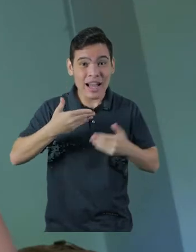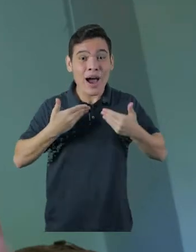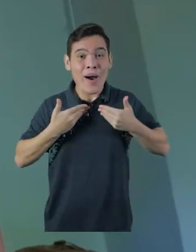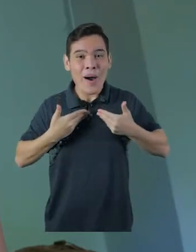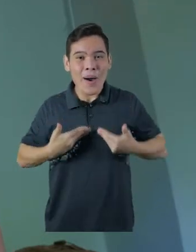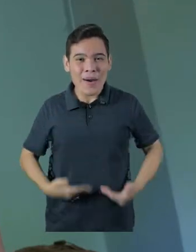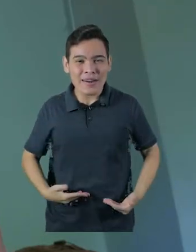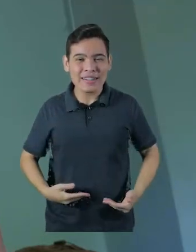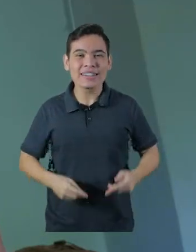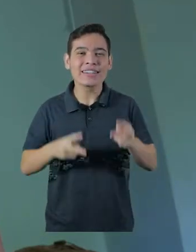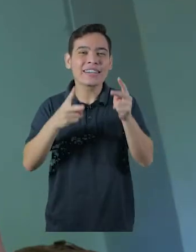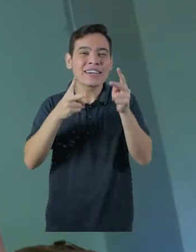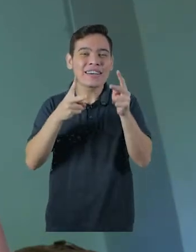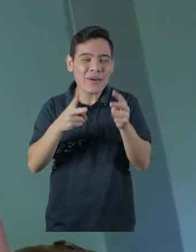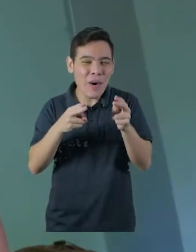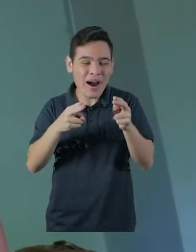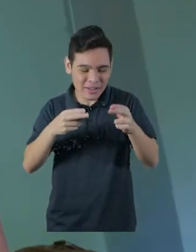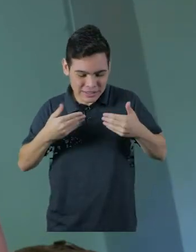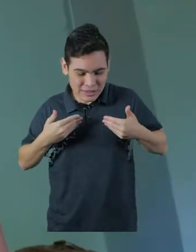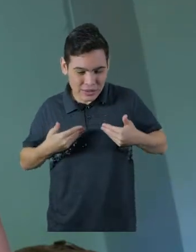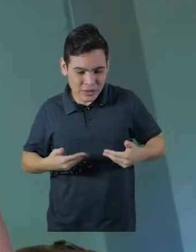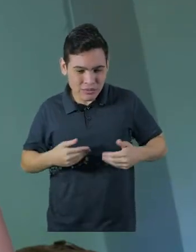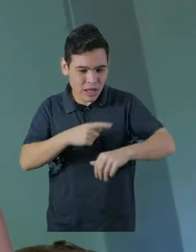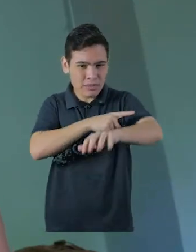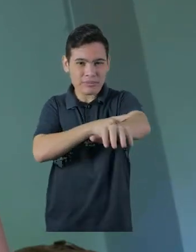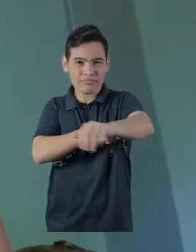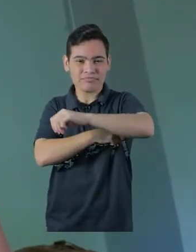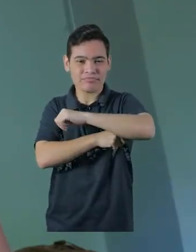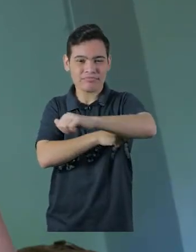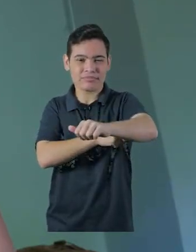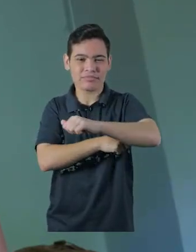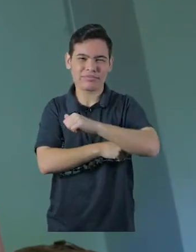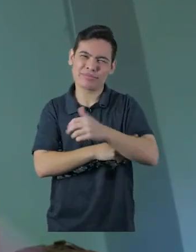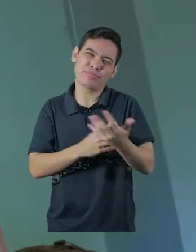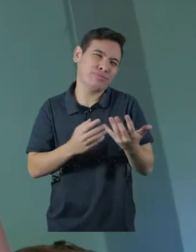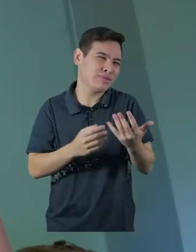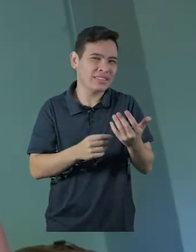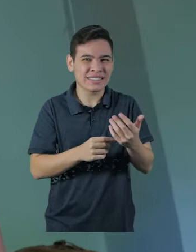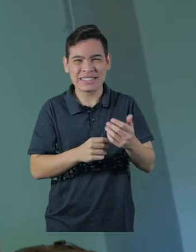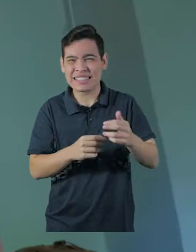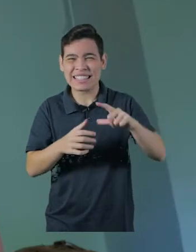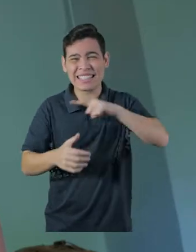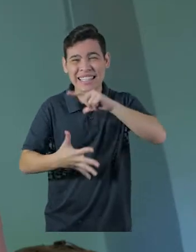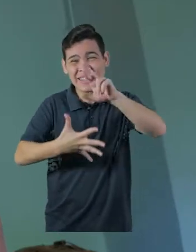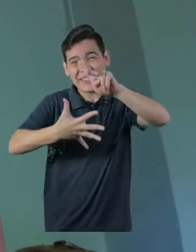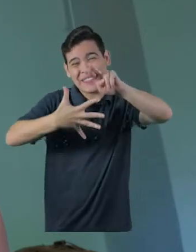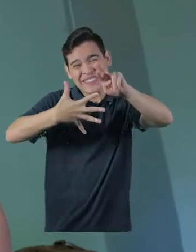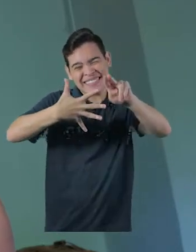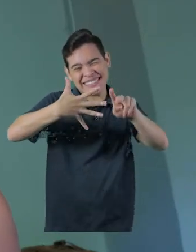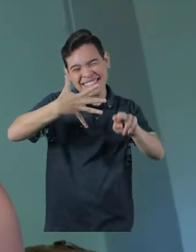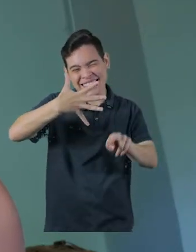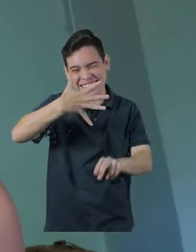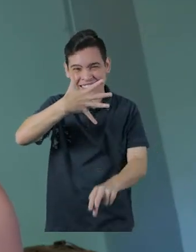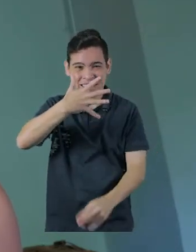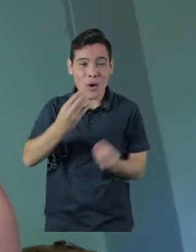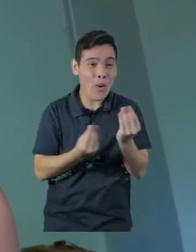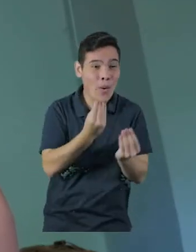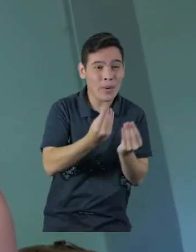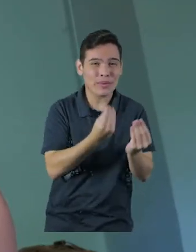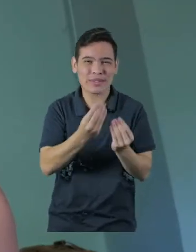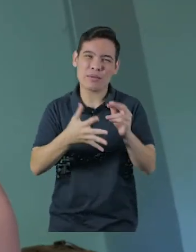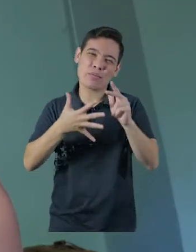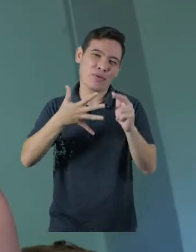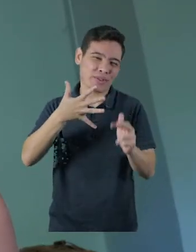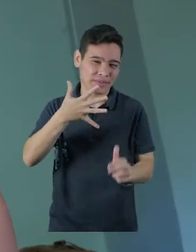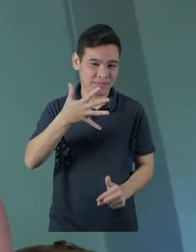da mecânica dos corpos, que podem ser explorados de diversas formas no